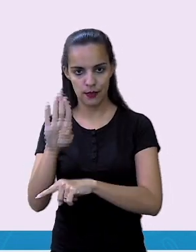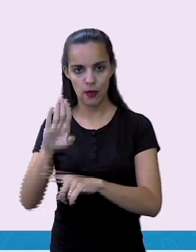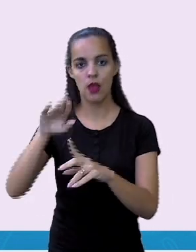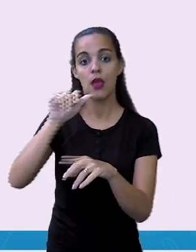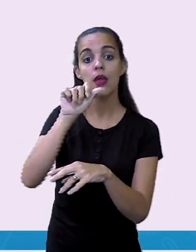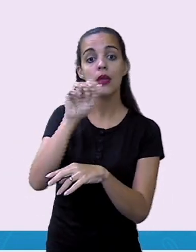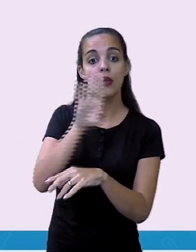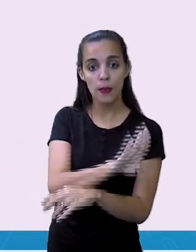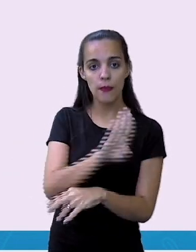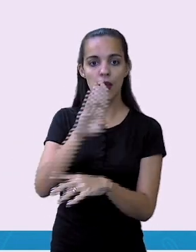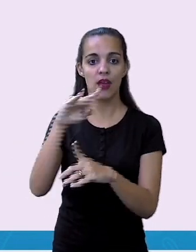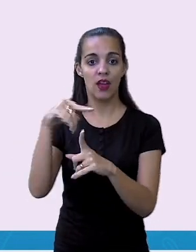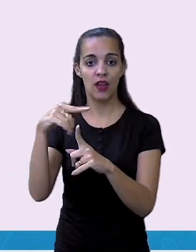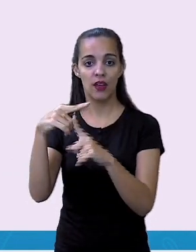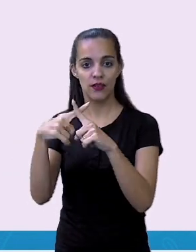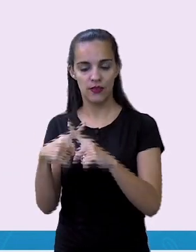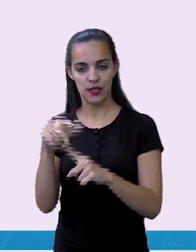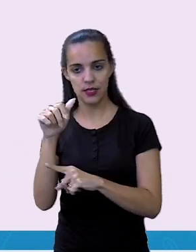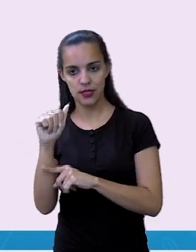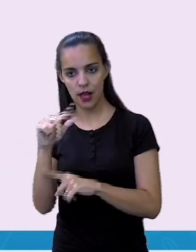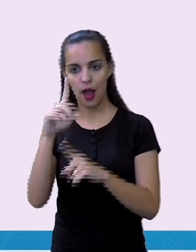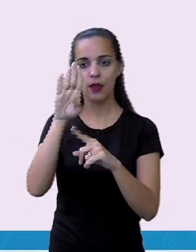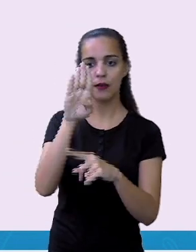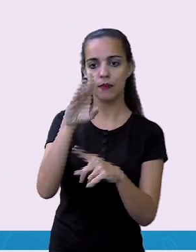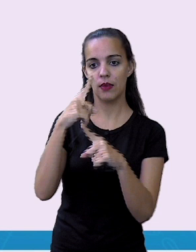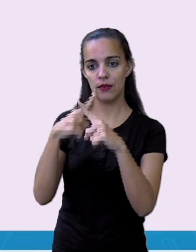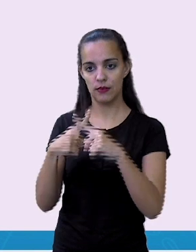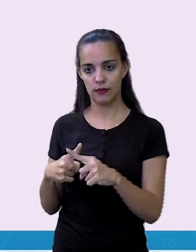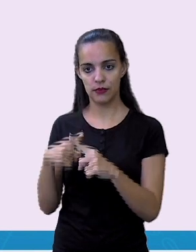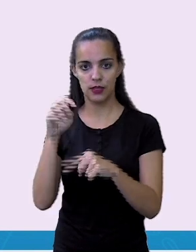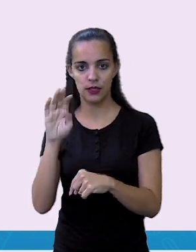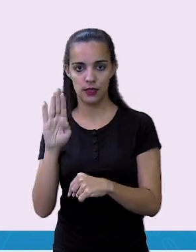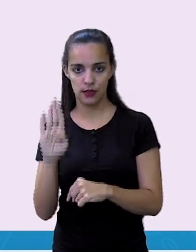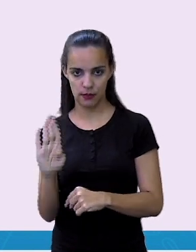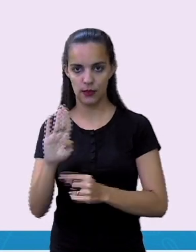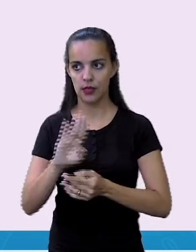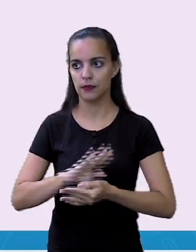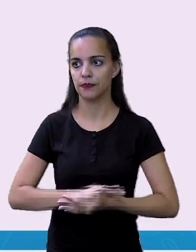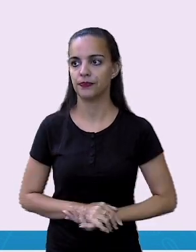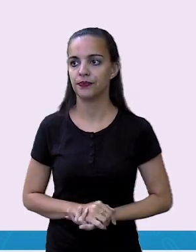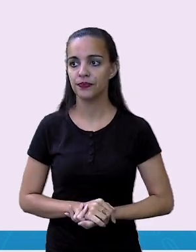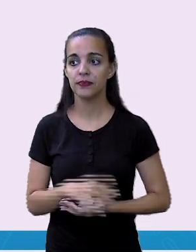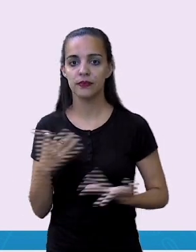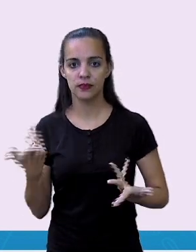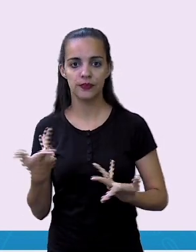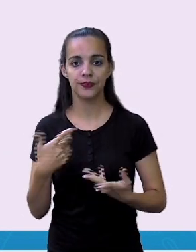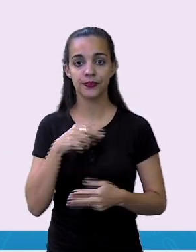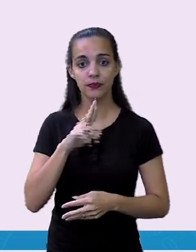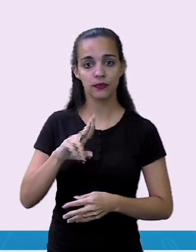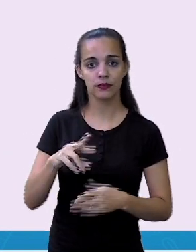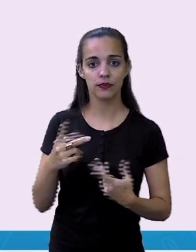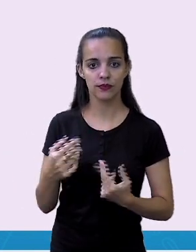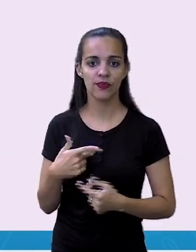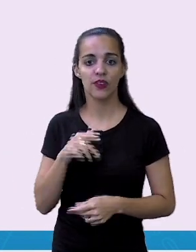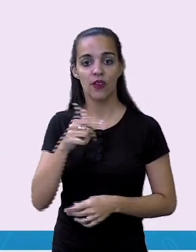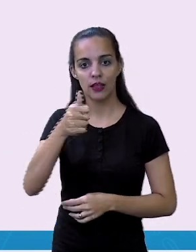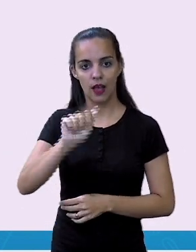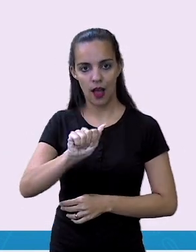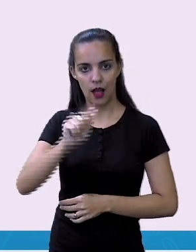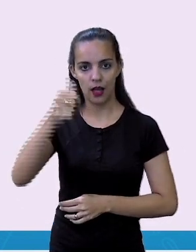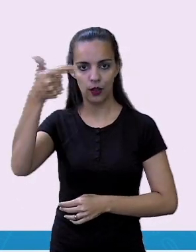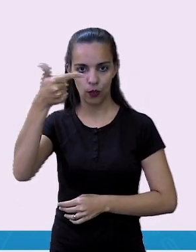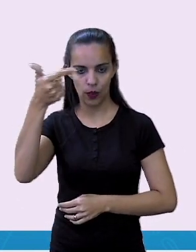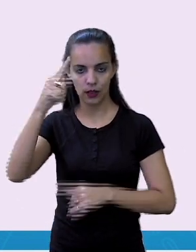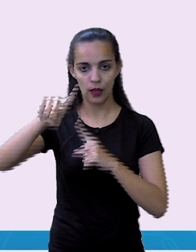e organizando os termos semelhantes, o que nós encontrávamos? Quadrado do